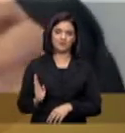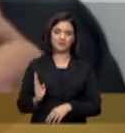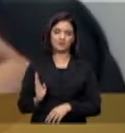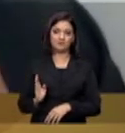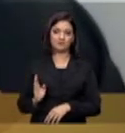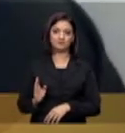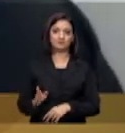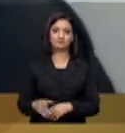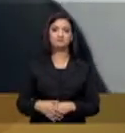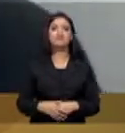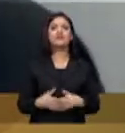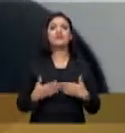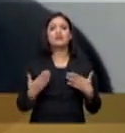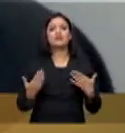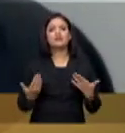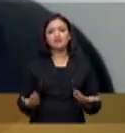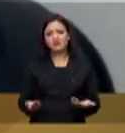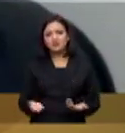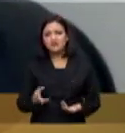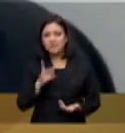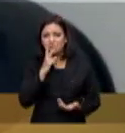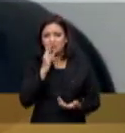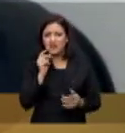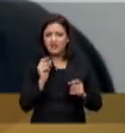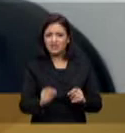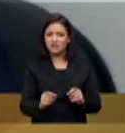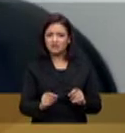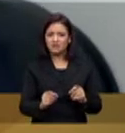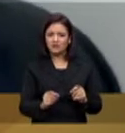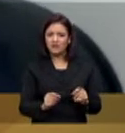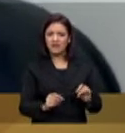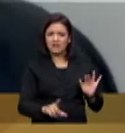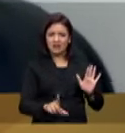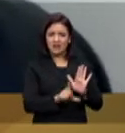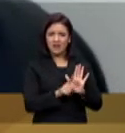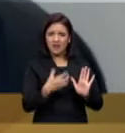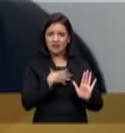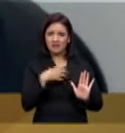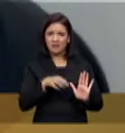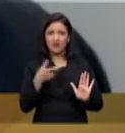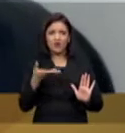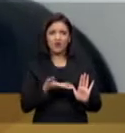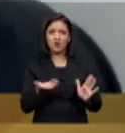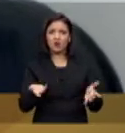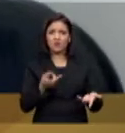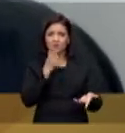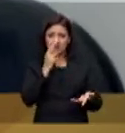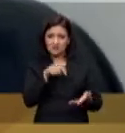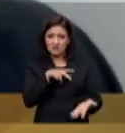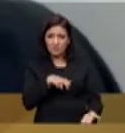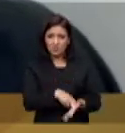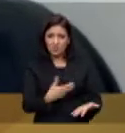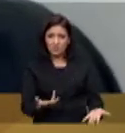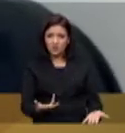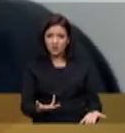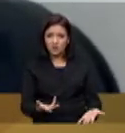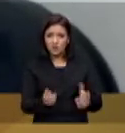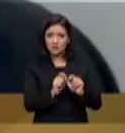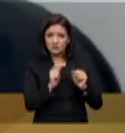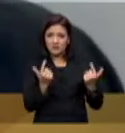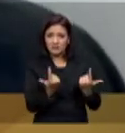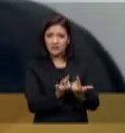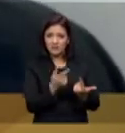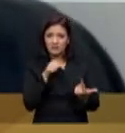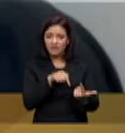E quer me parecer que o legislador baiano está sendo punido agora, porque ele está indo exercer sua